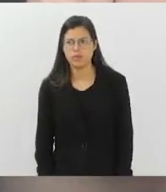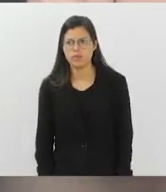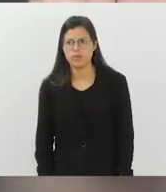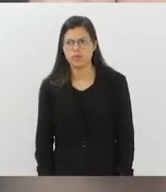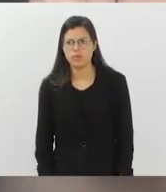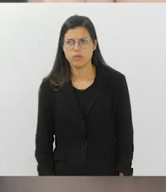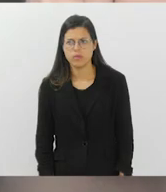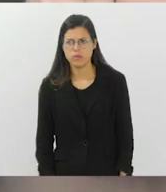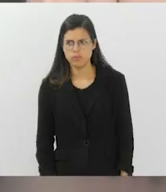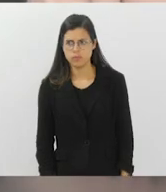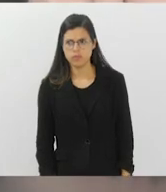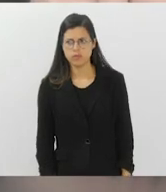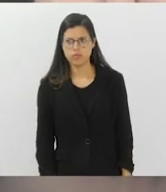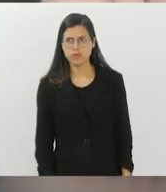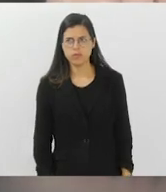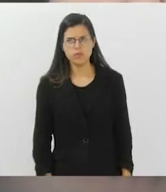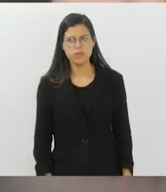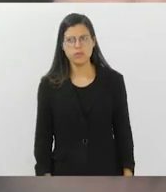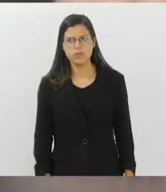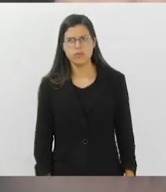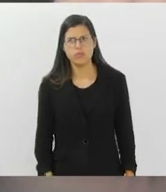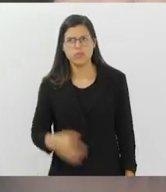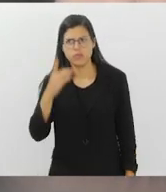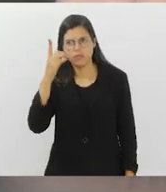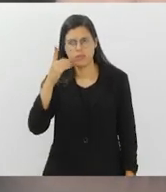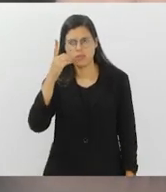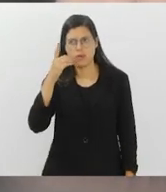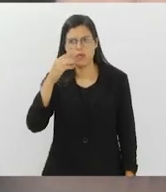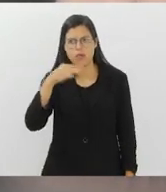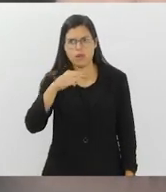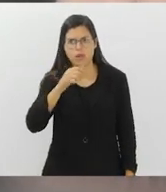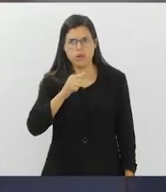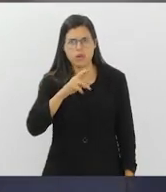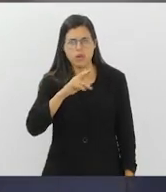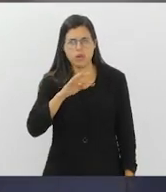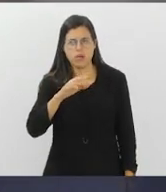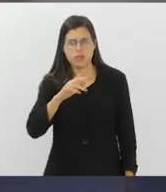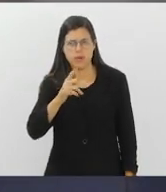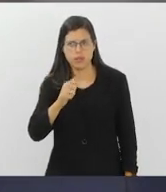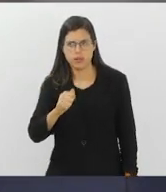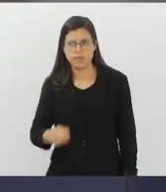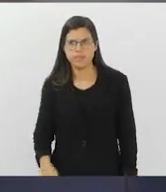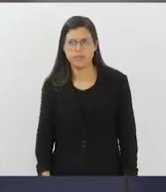Obrigado. Deputada Marta, a agência, sim, tem um canal